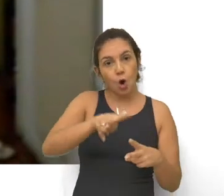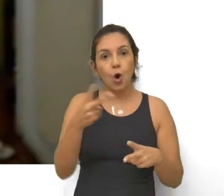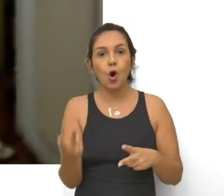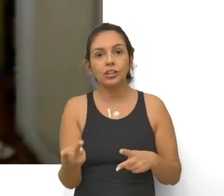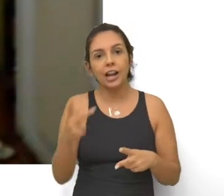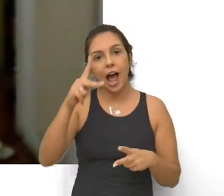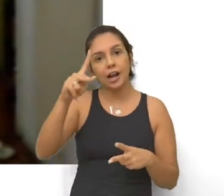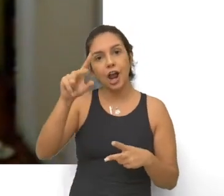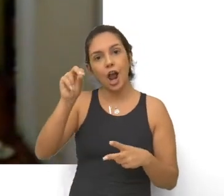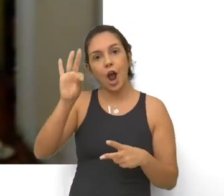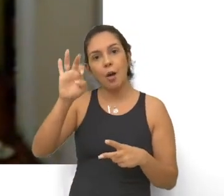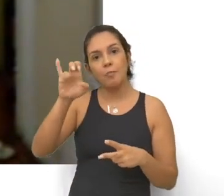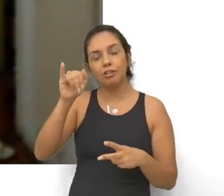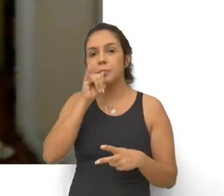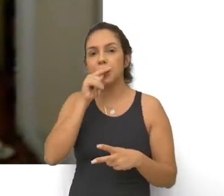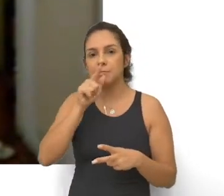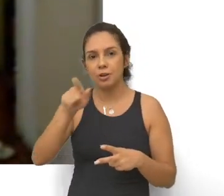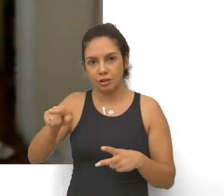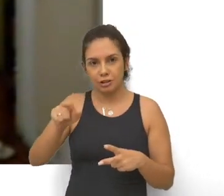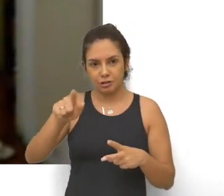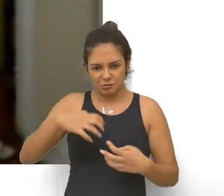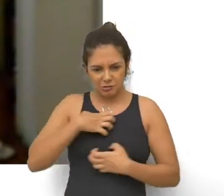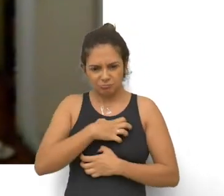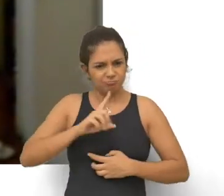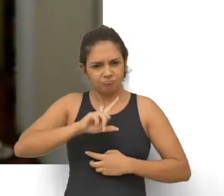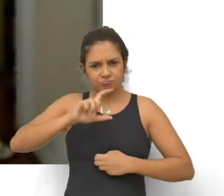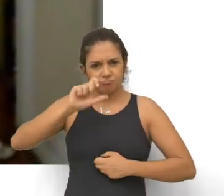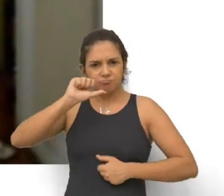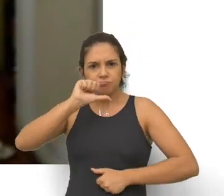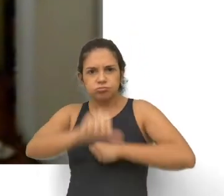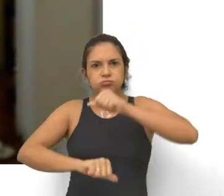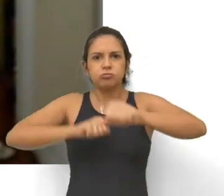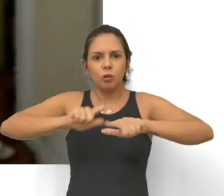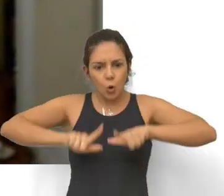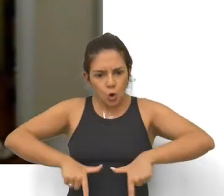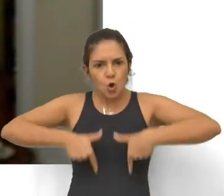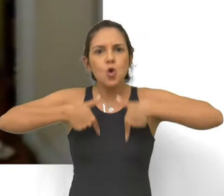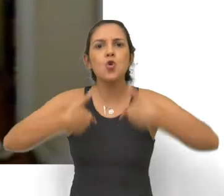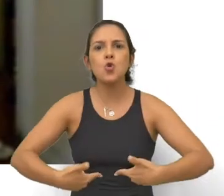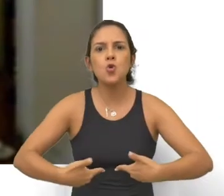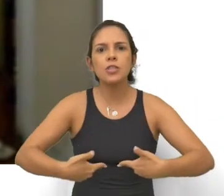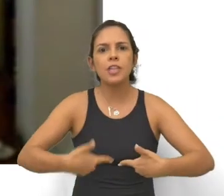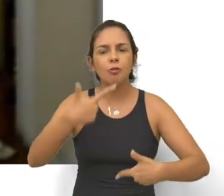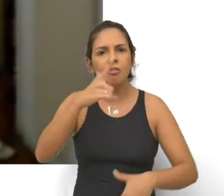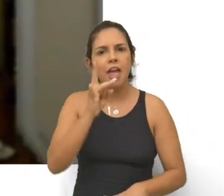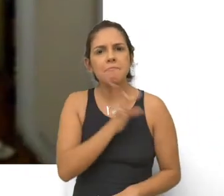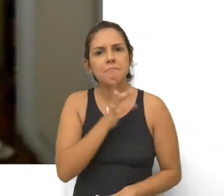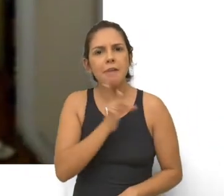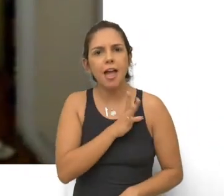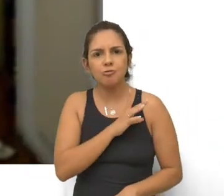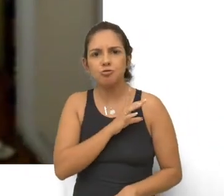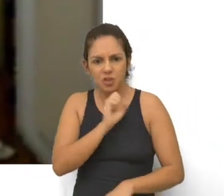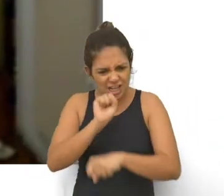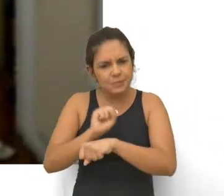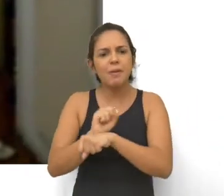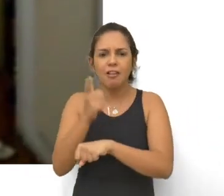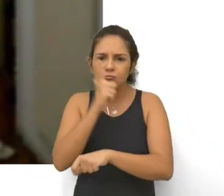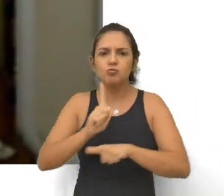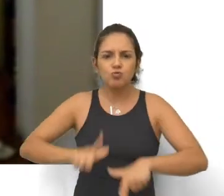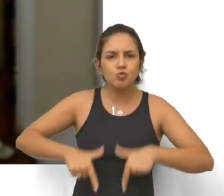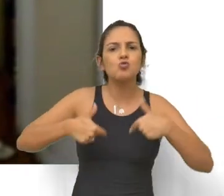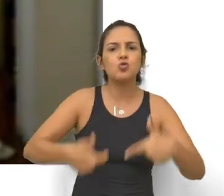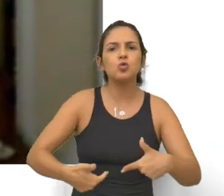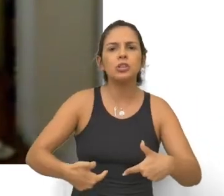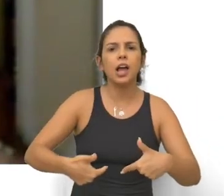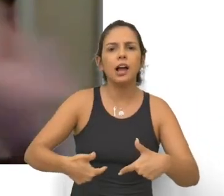lutar, de tentar reverter uma situação ruim. Então, quando a esperança vence o medo e vence pela nossa luta, né, votar